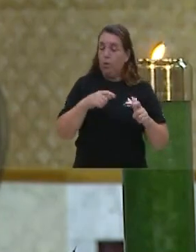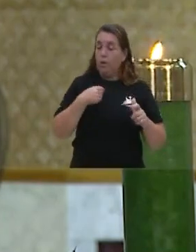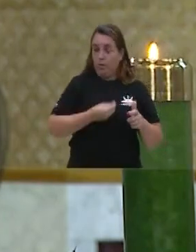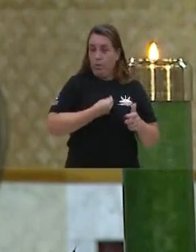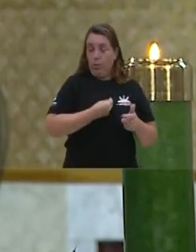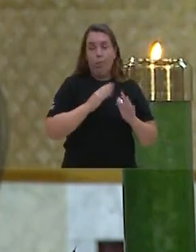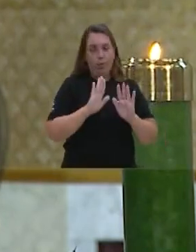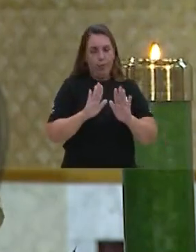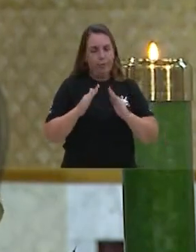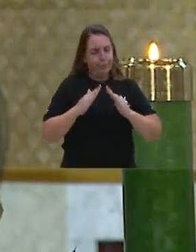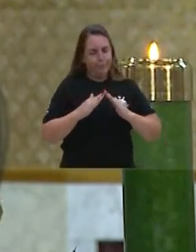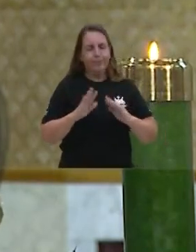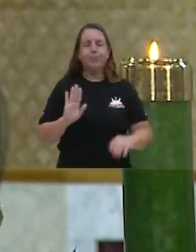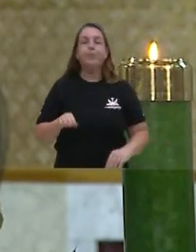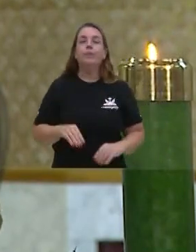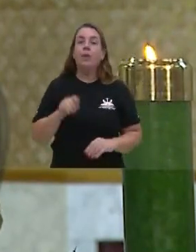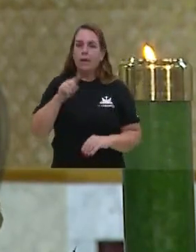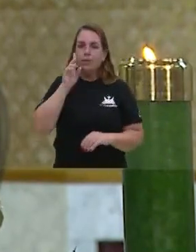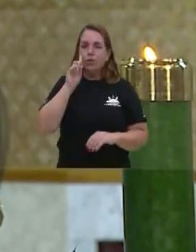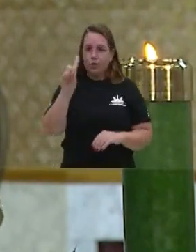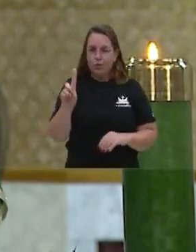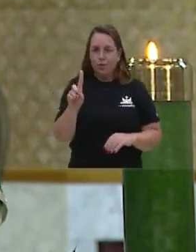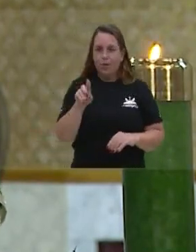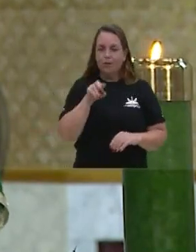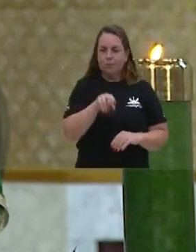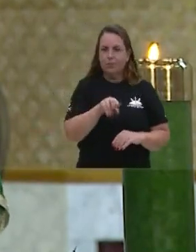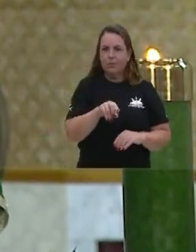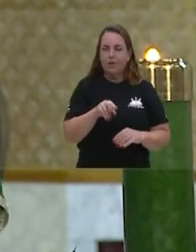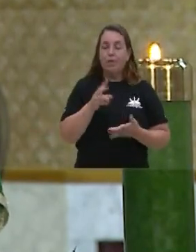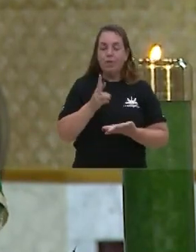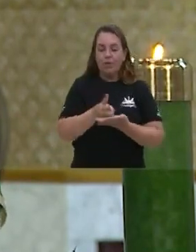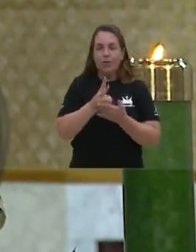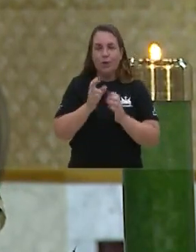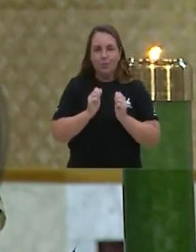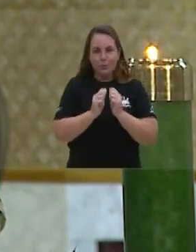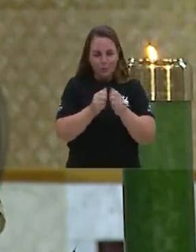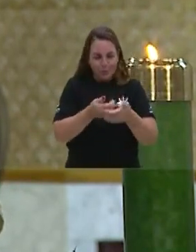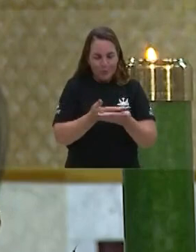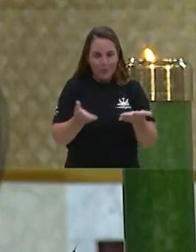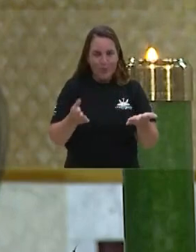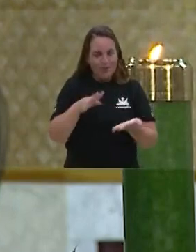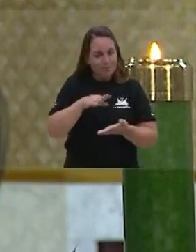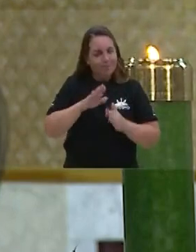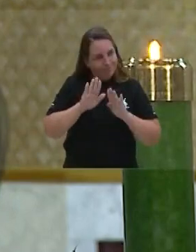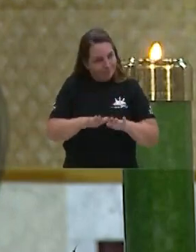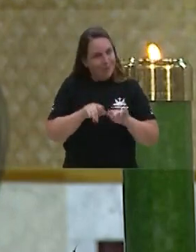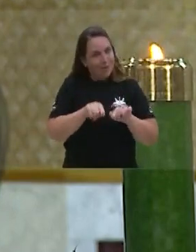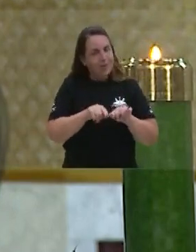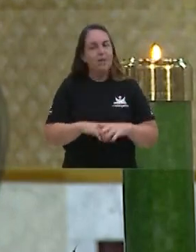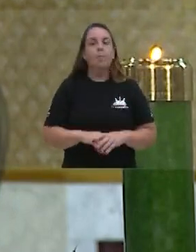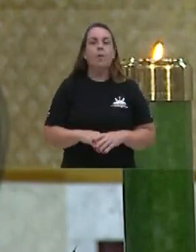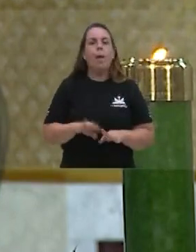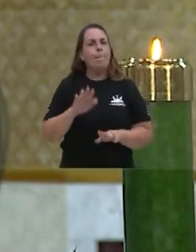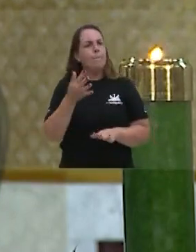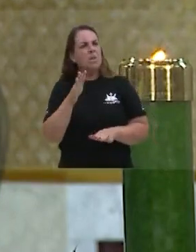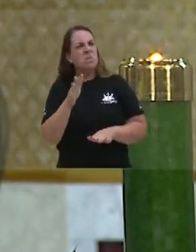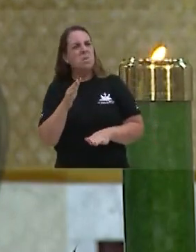morava, e nesse dia permaneceram com ele. Era por volta